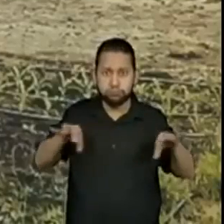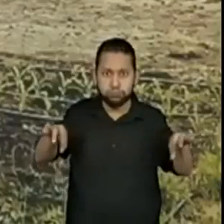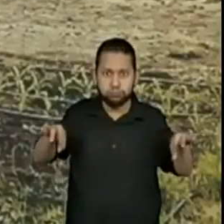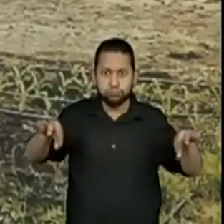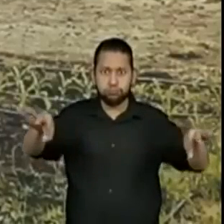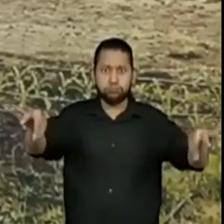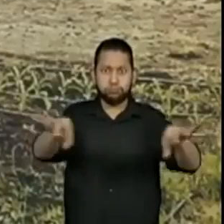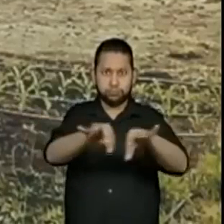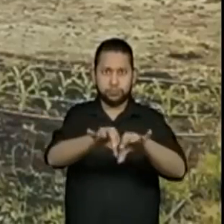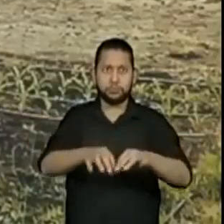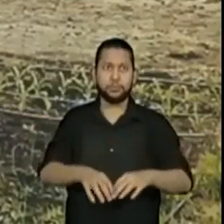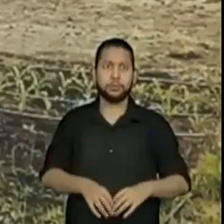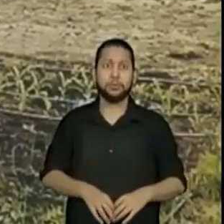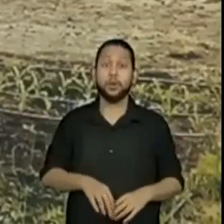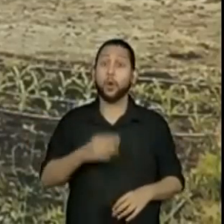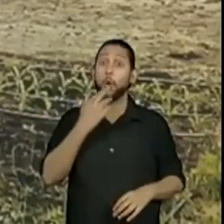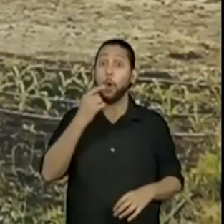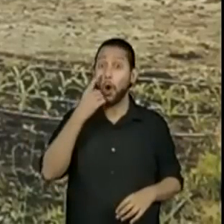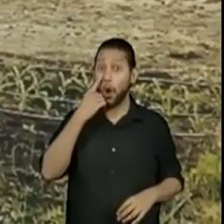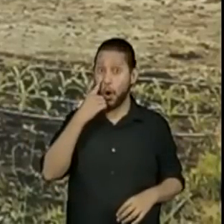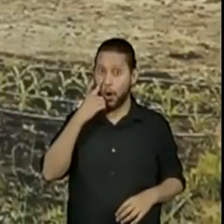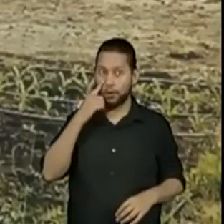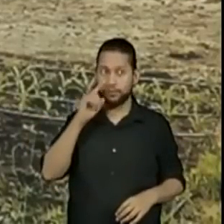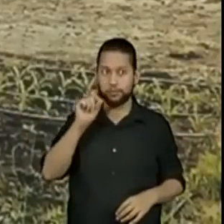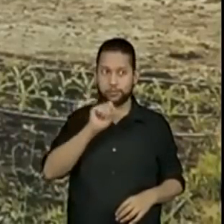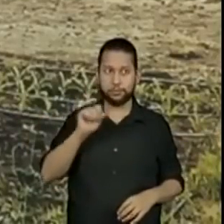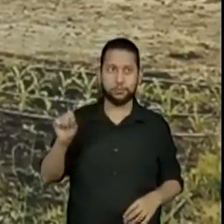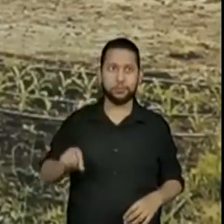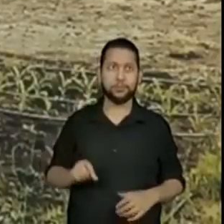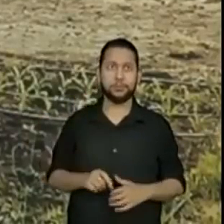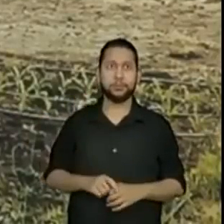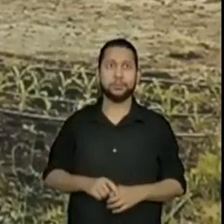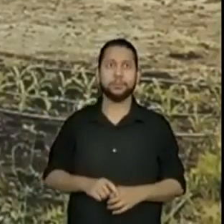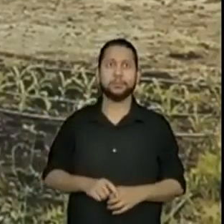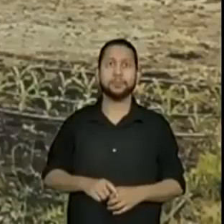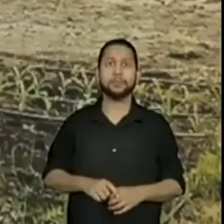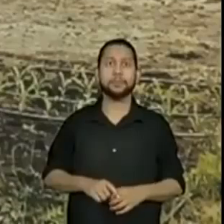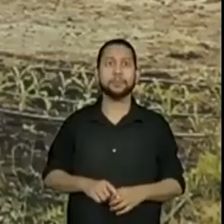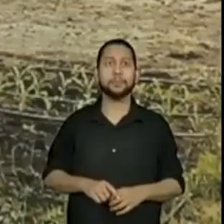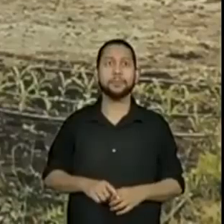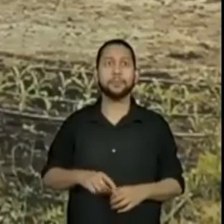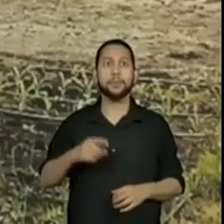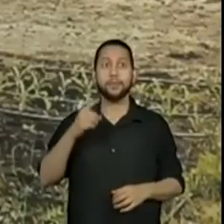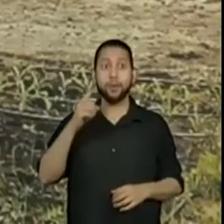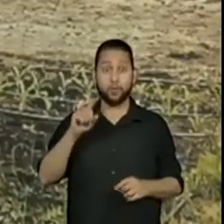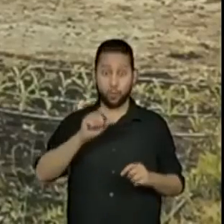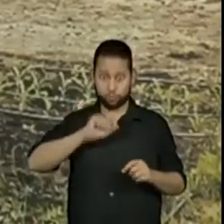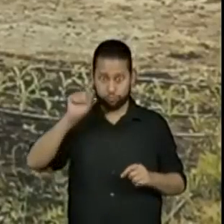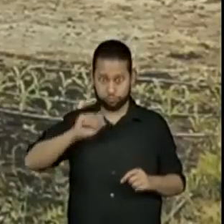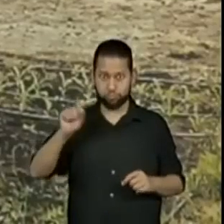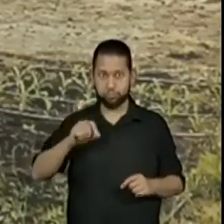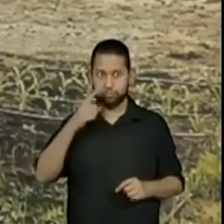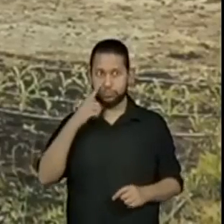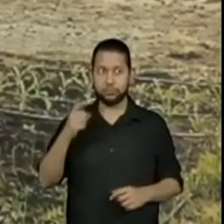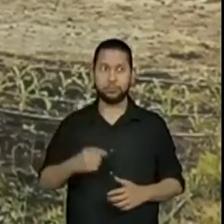vai aparecer observem a parte em destaque